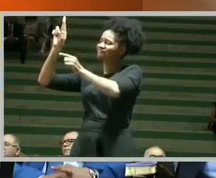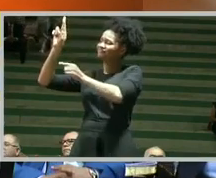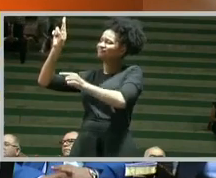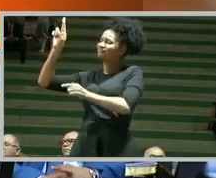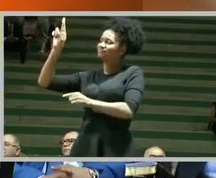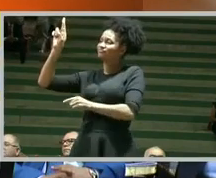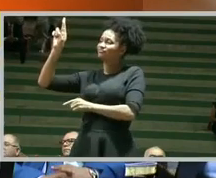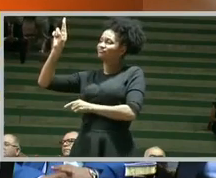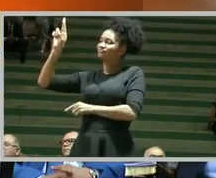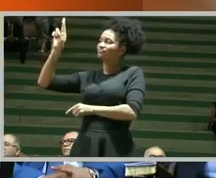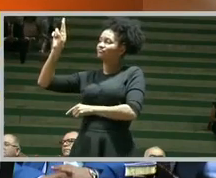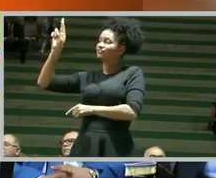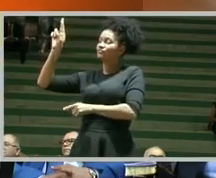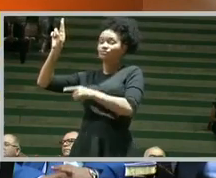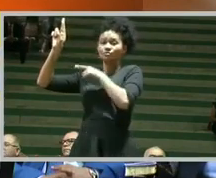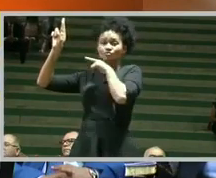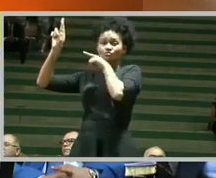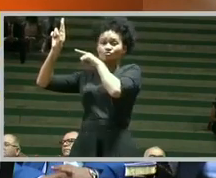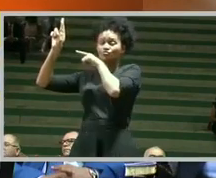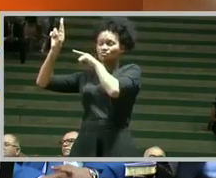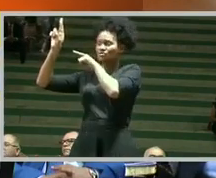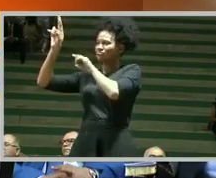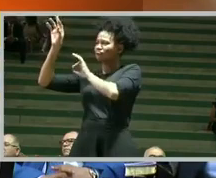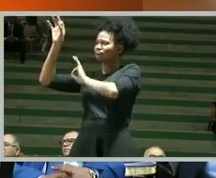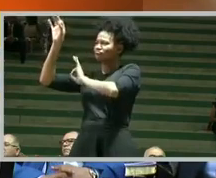E quando o Senhor fez,